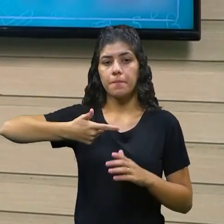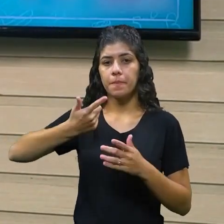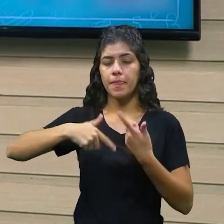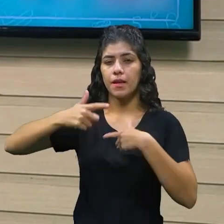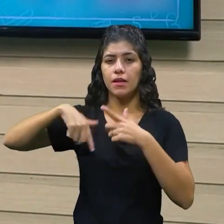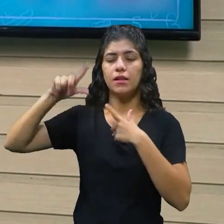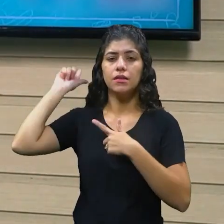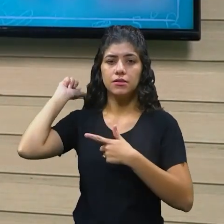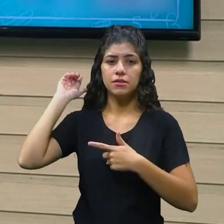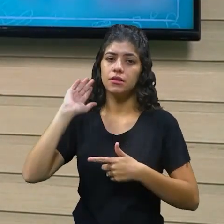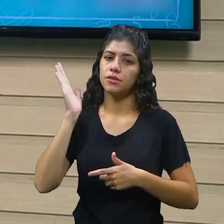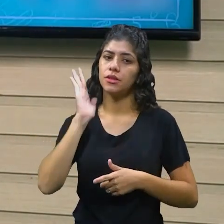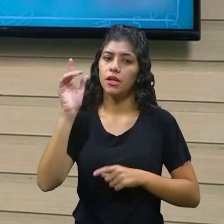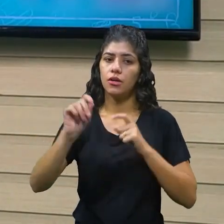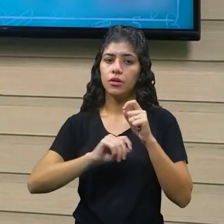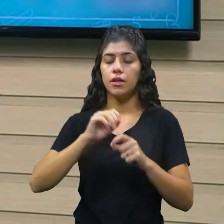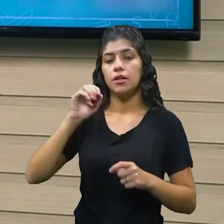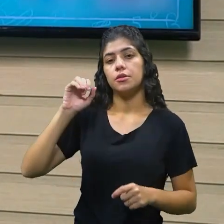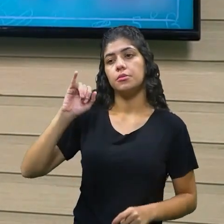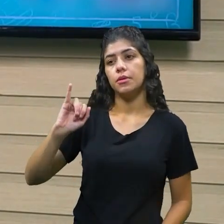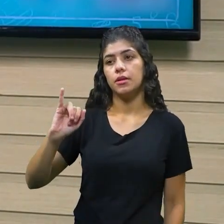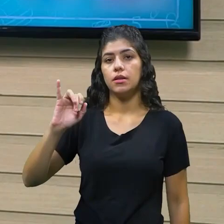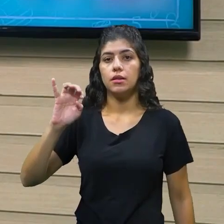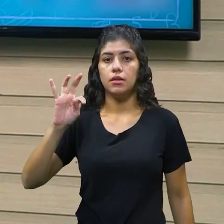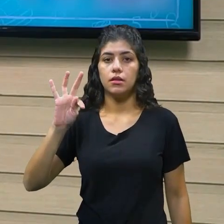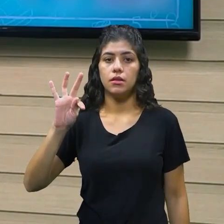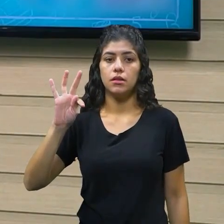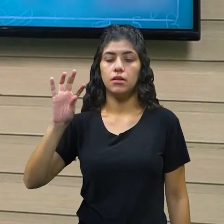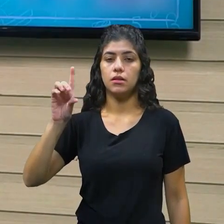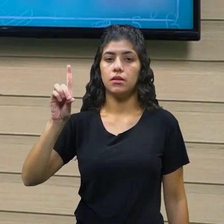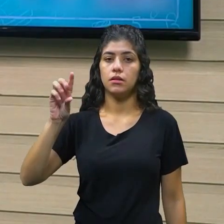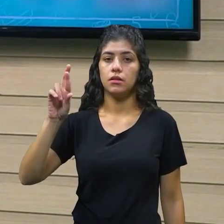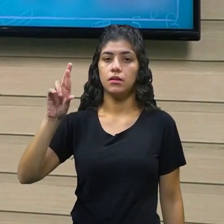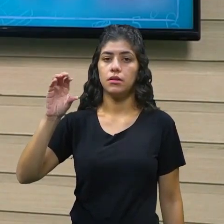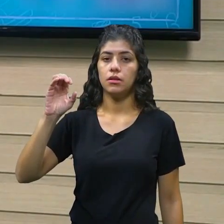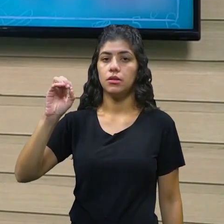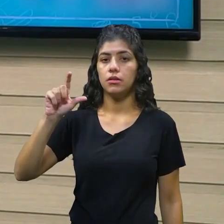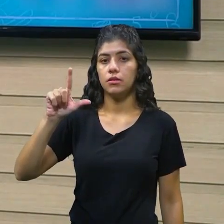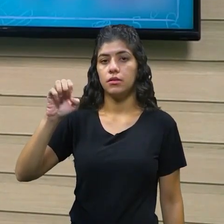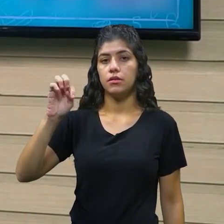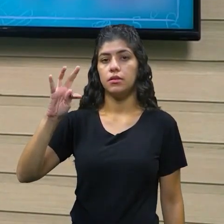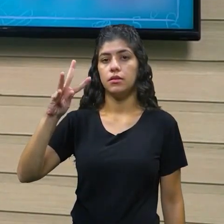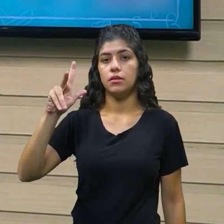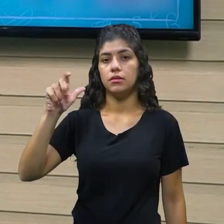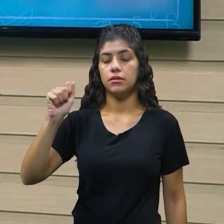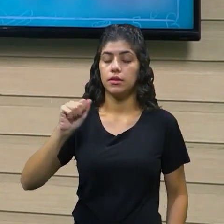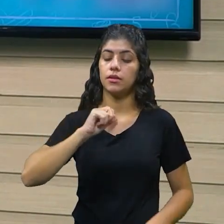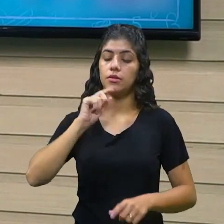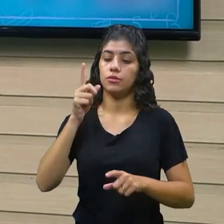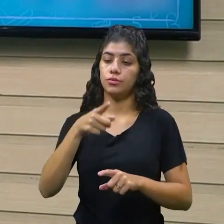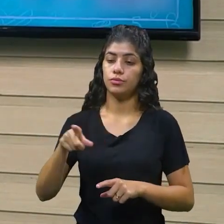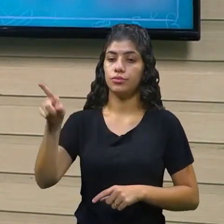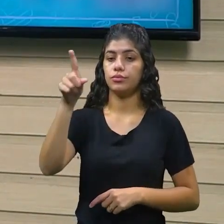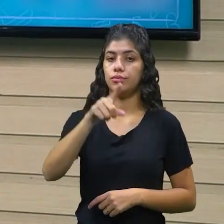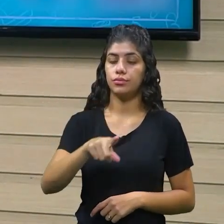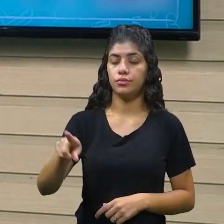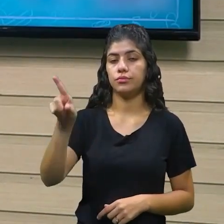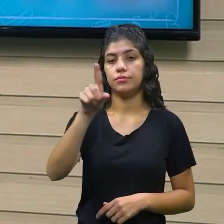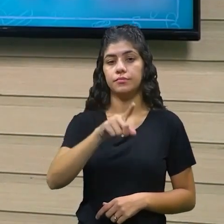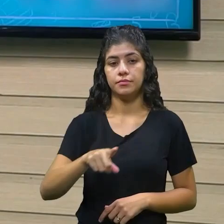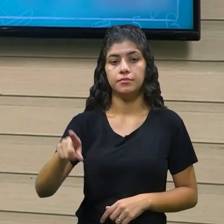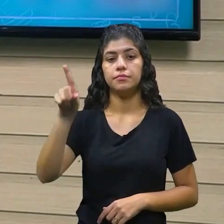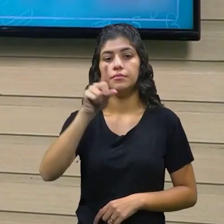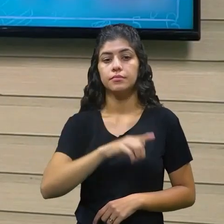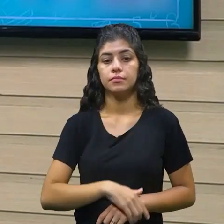foi primeiramente a energia de uma hidroelétrica, que realiza o quê? Energia de cinemática, né, de